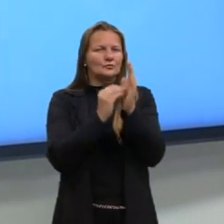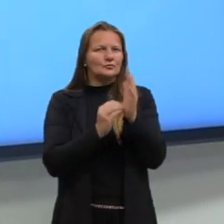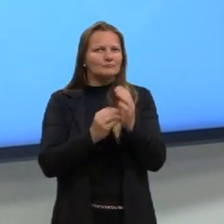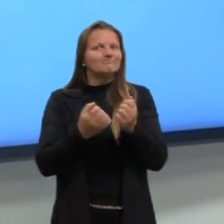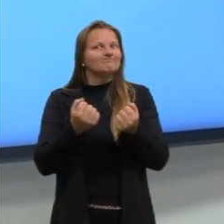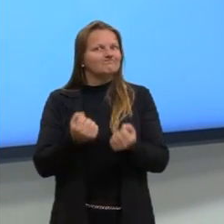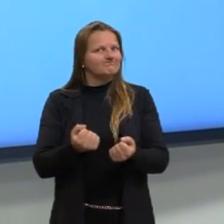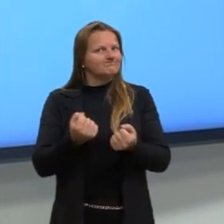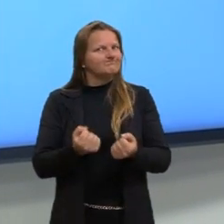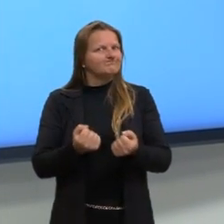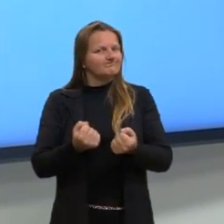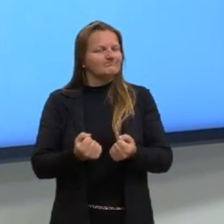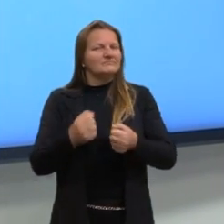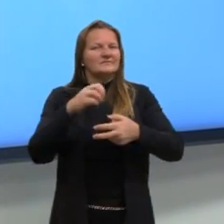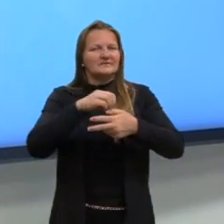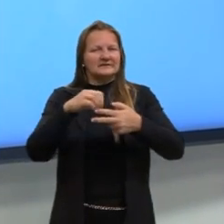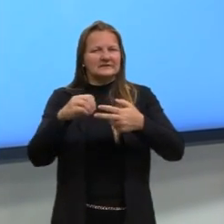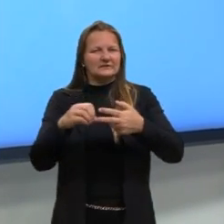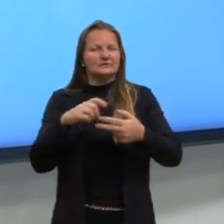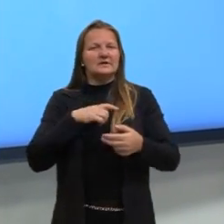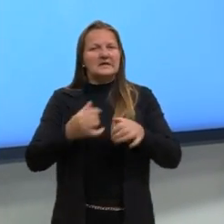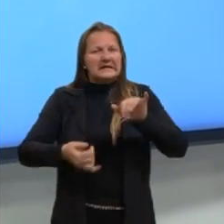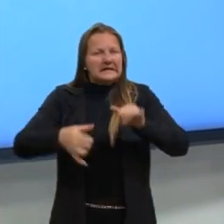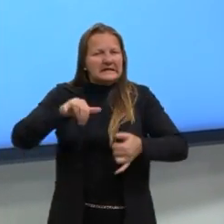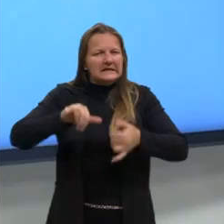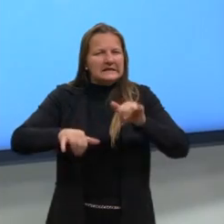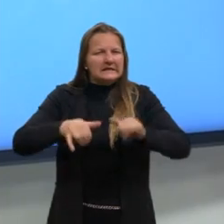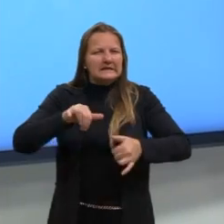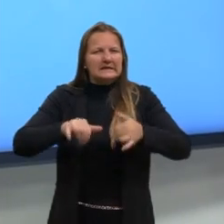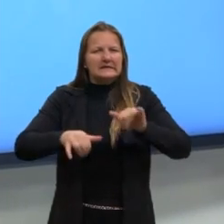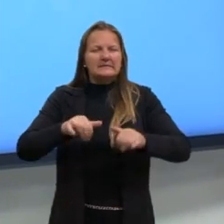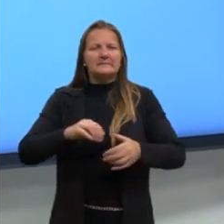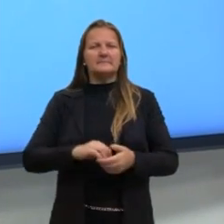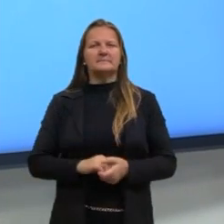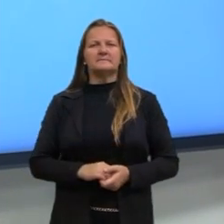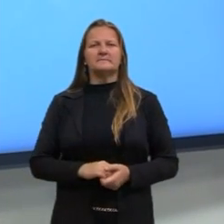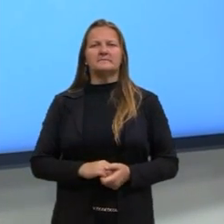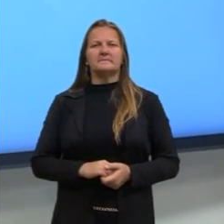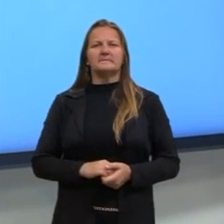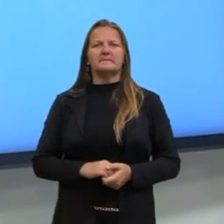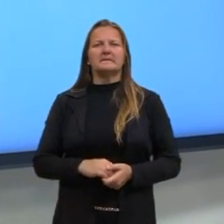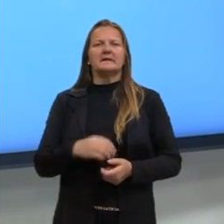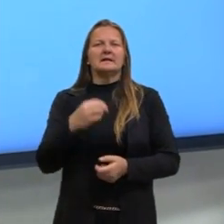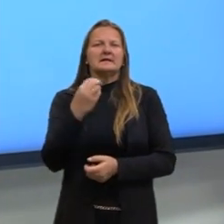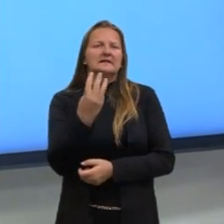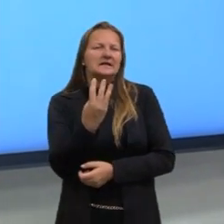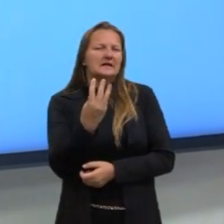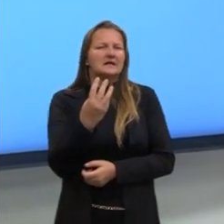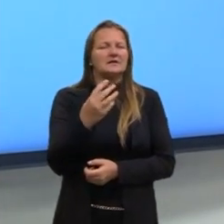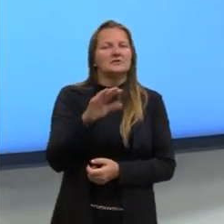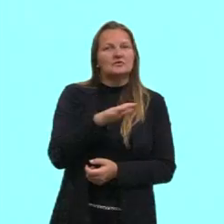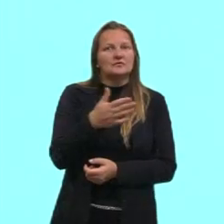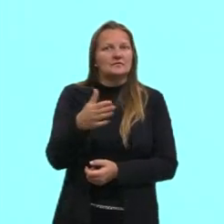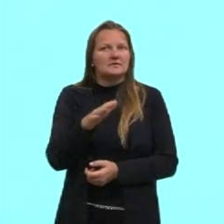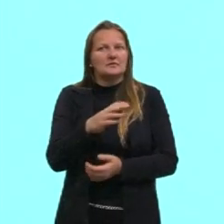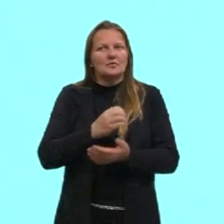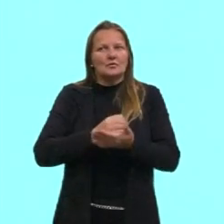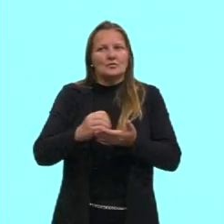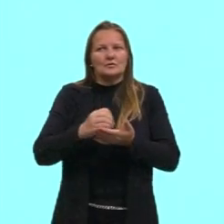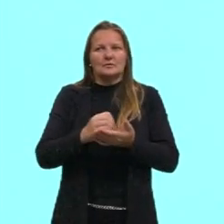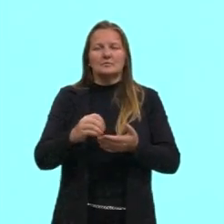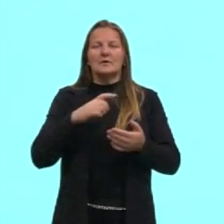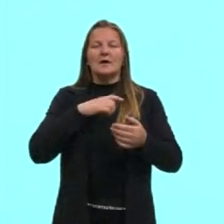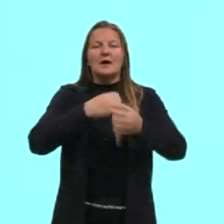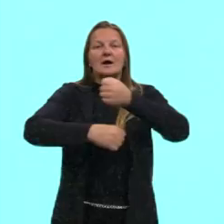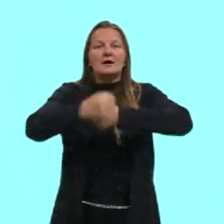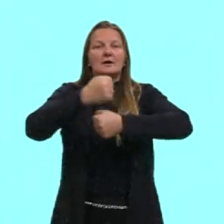nos Enem normalmente cai bastante questão assim uma duas três dependendo do da prova então nem